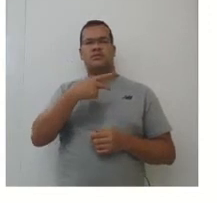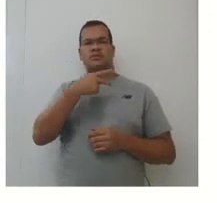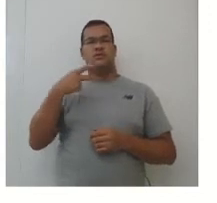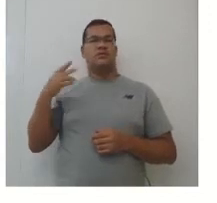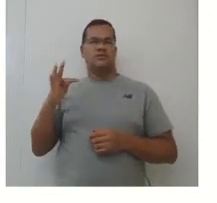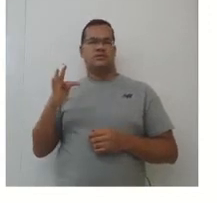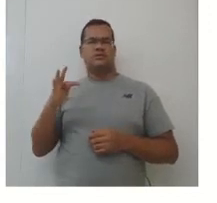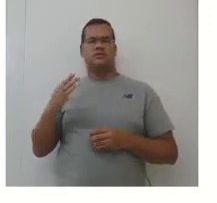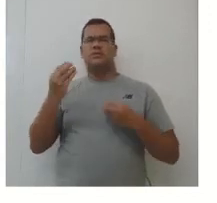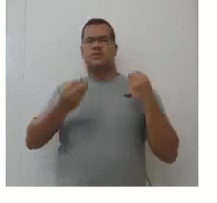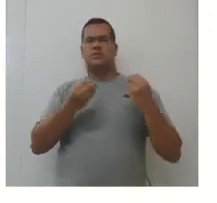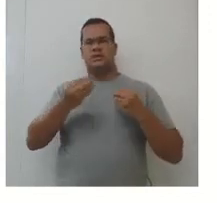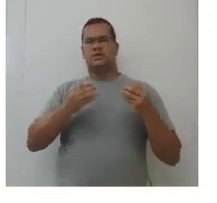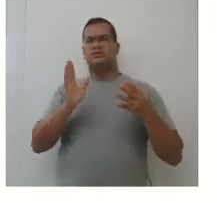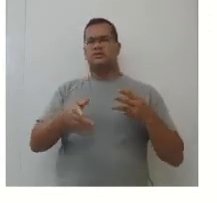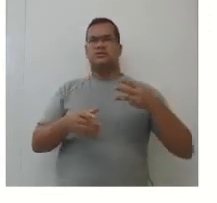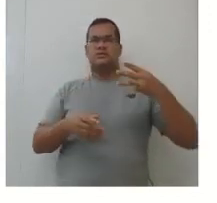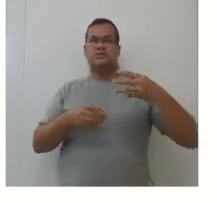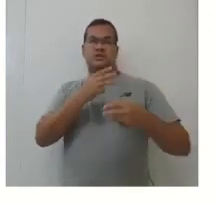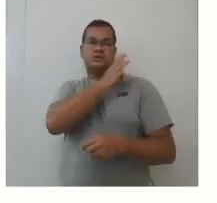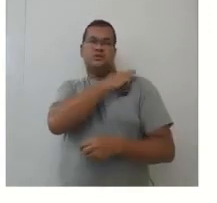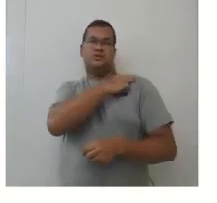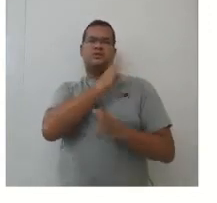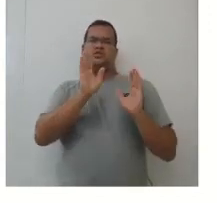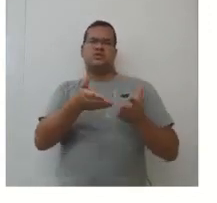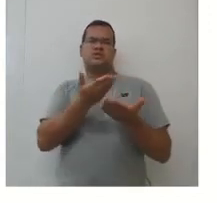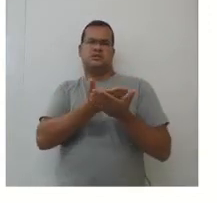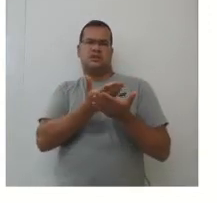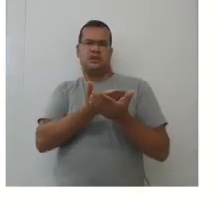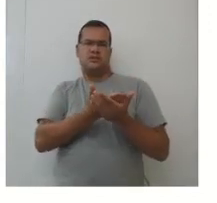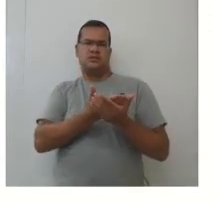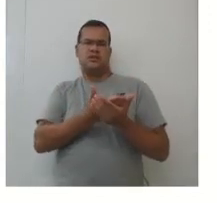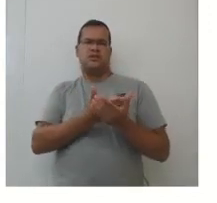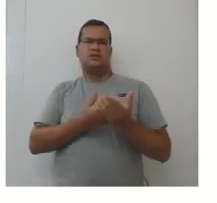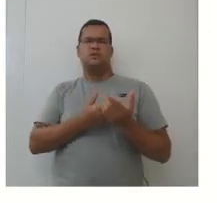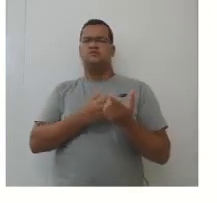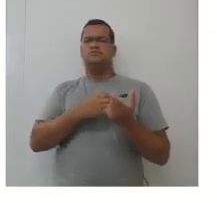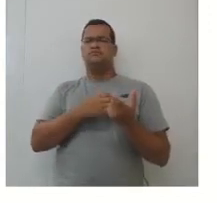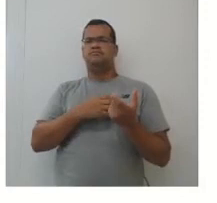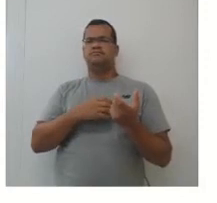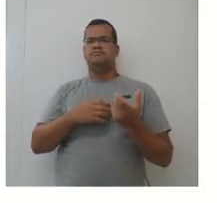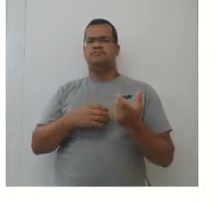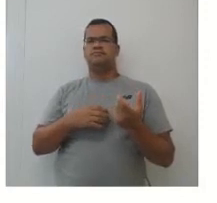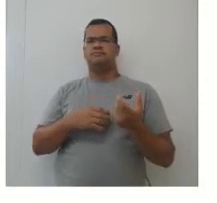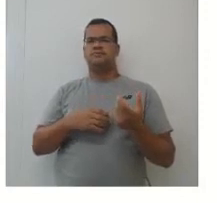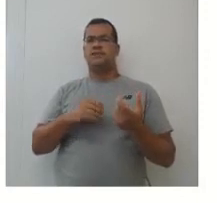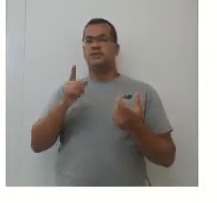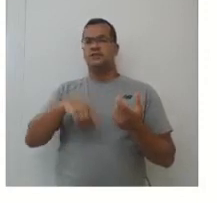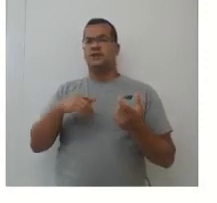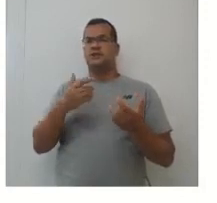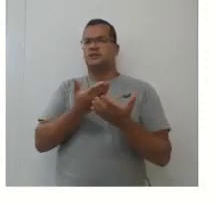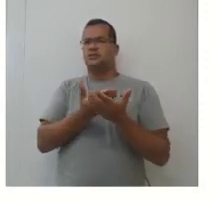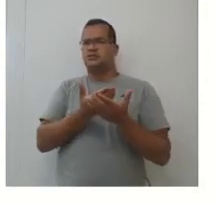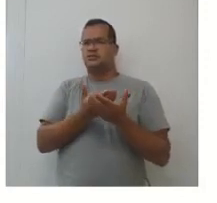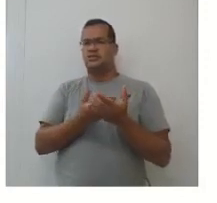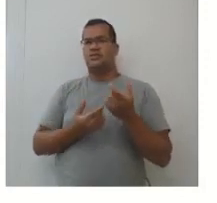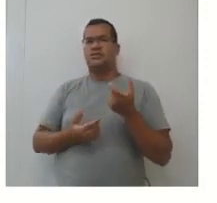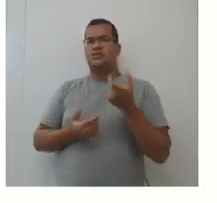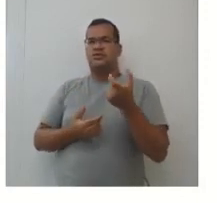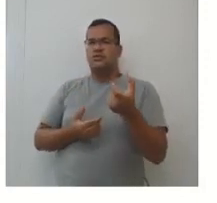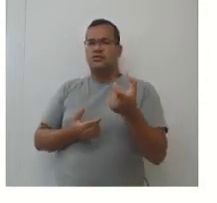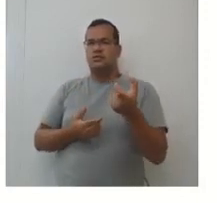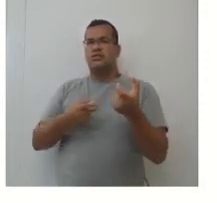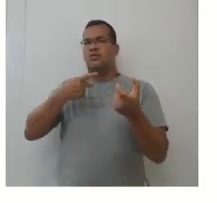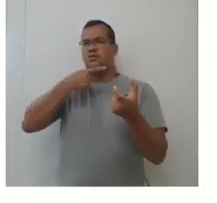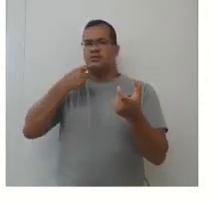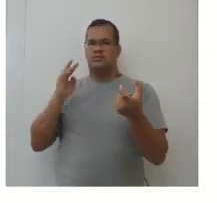terceiro ano a gente já sabe trabalhar com grandezas eminentemente o que? Vetoriais. Cuidado que o